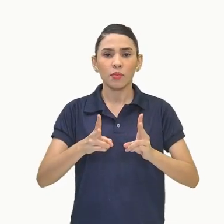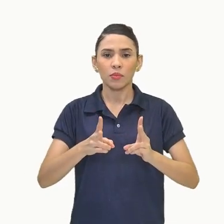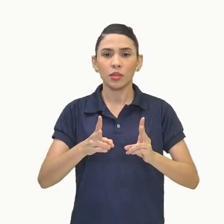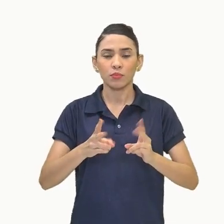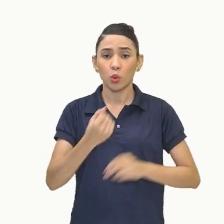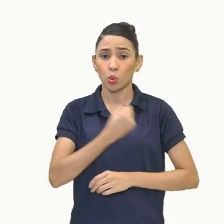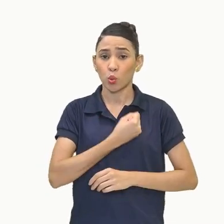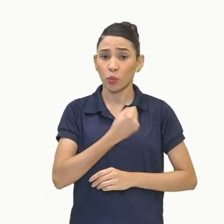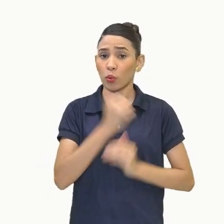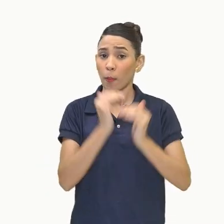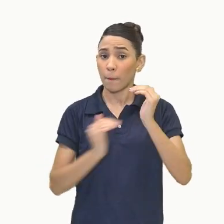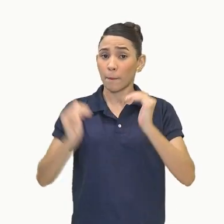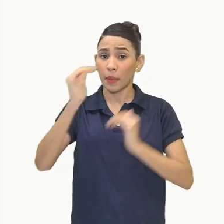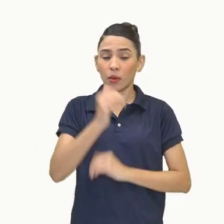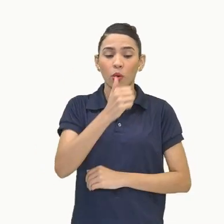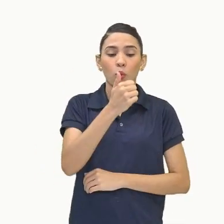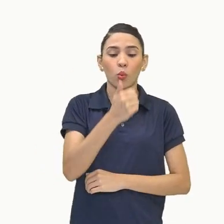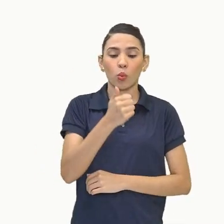valor. Então,